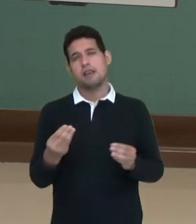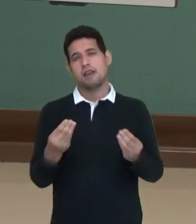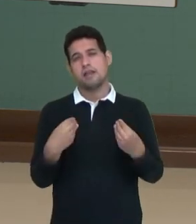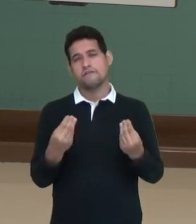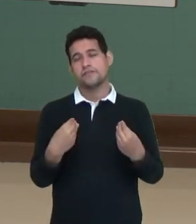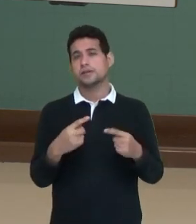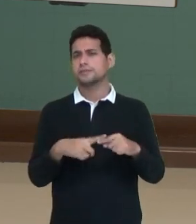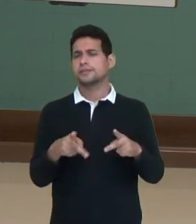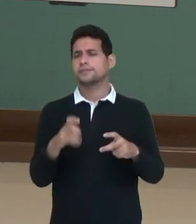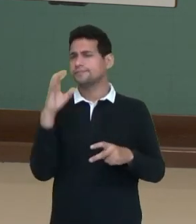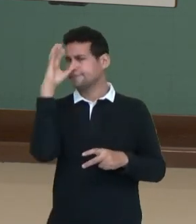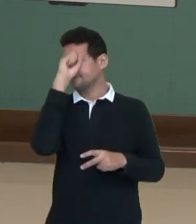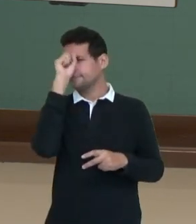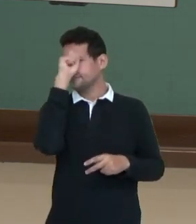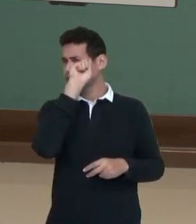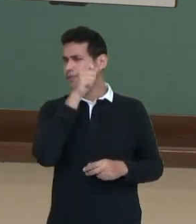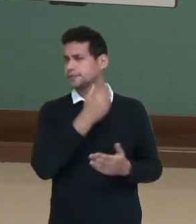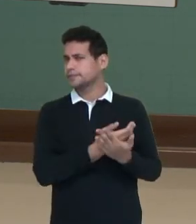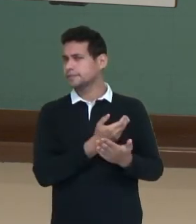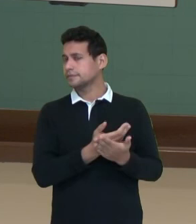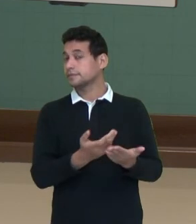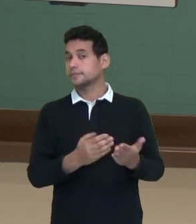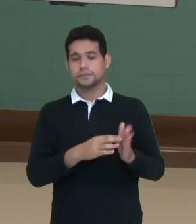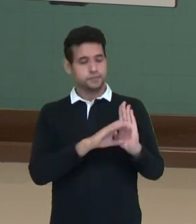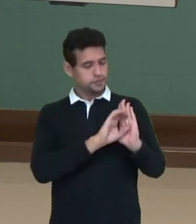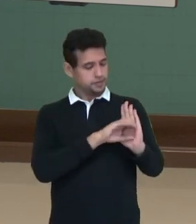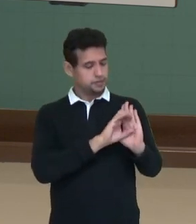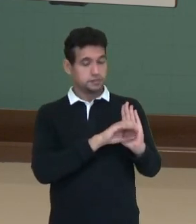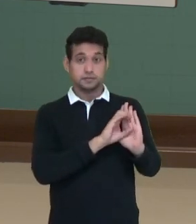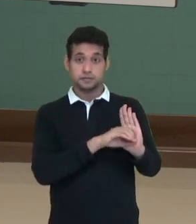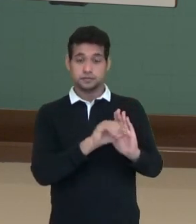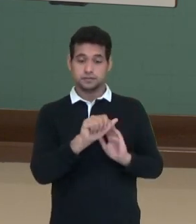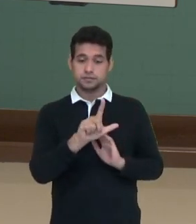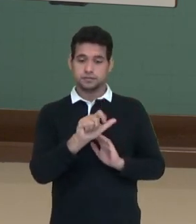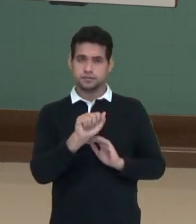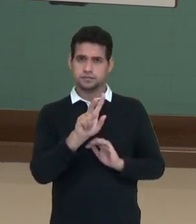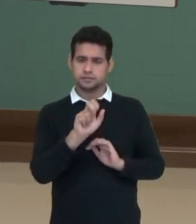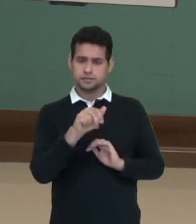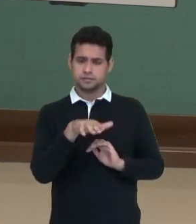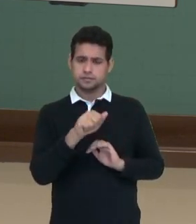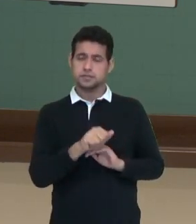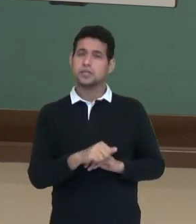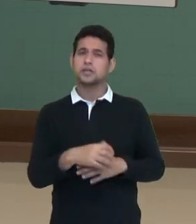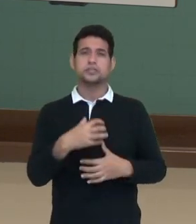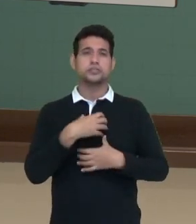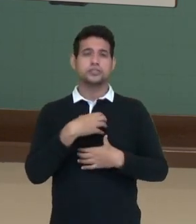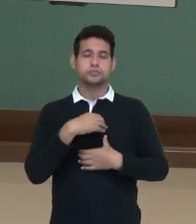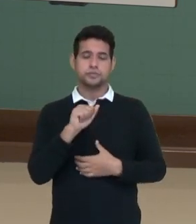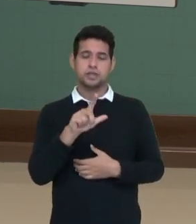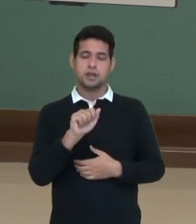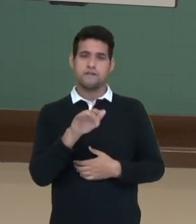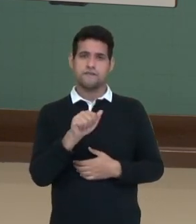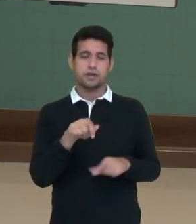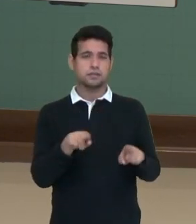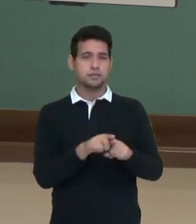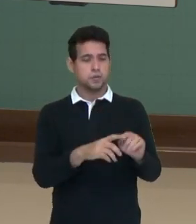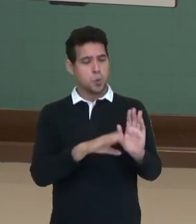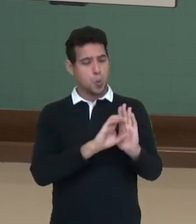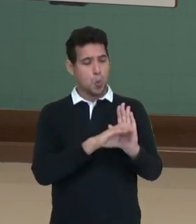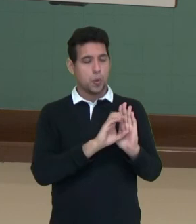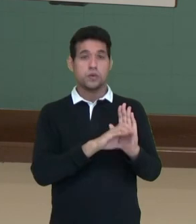Muito bem, o que nós vimos nesta aula? O conceito de alavanca, tipos de alavancas, o conceito